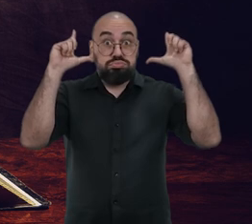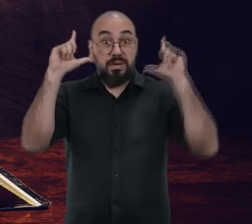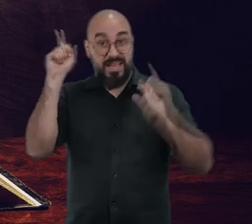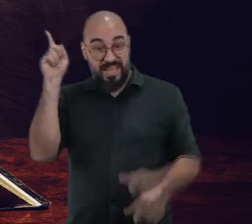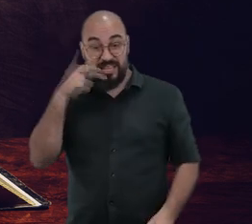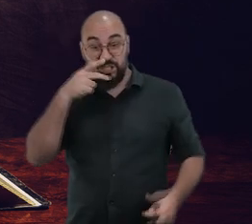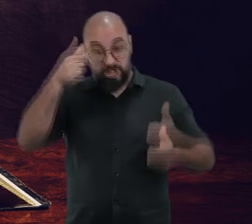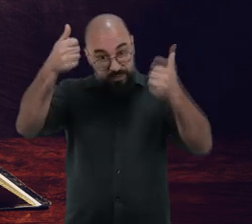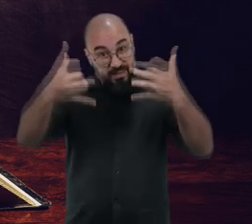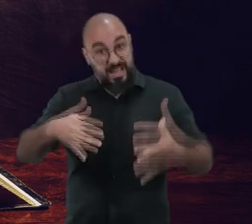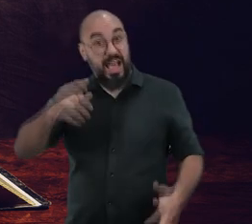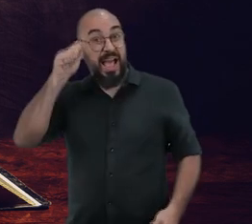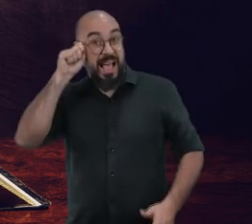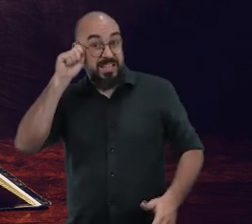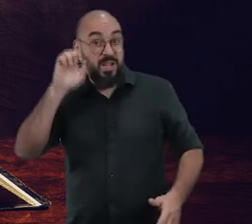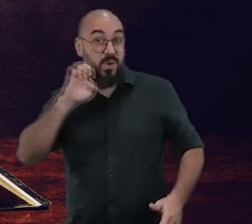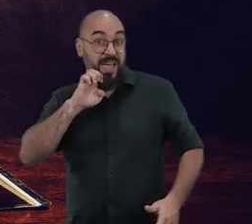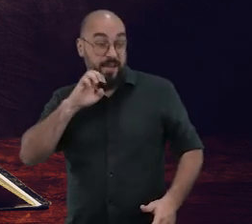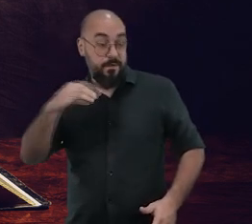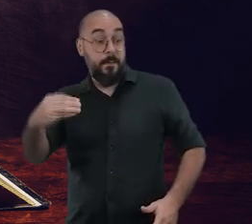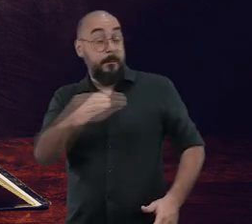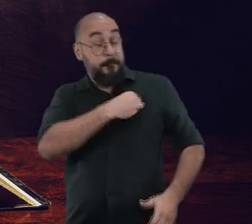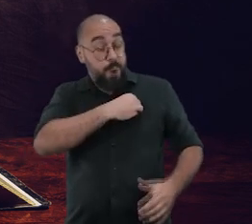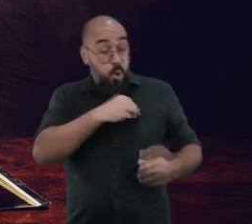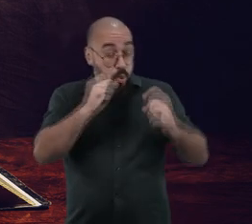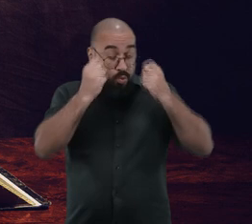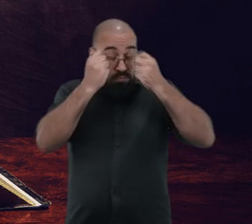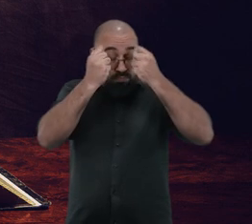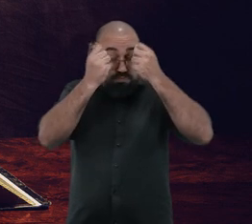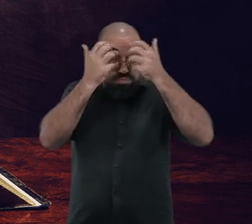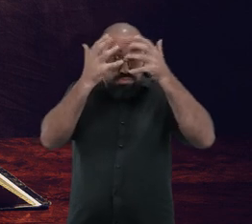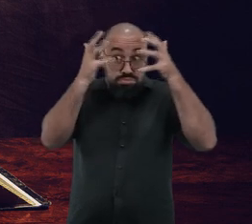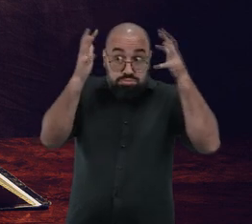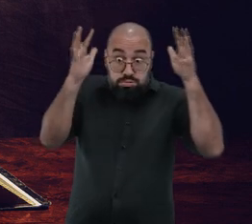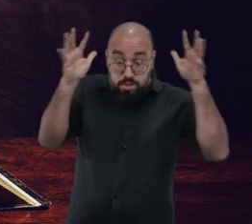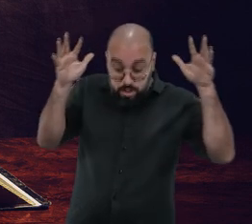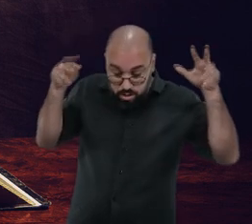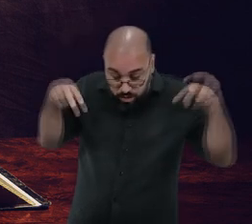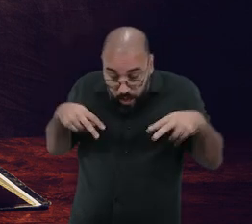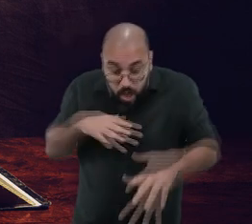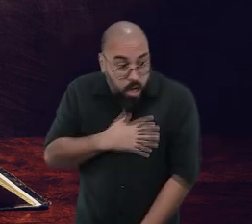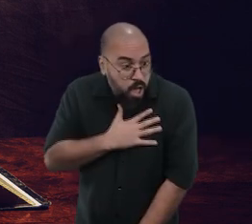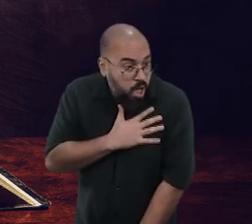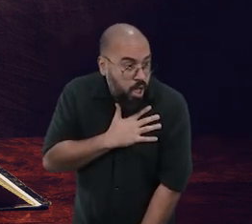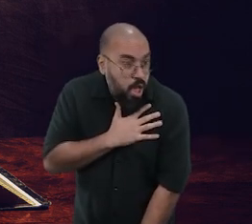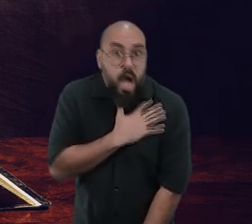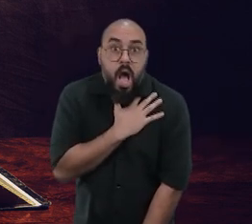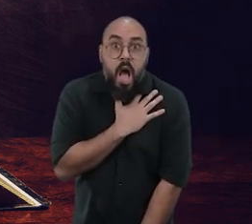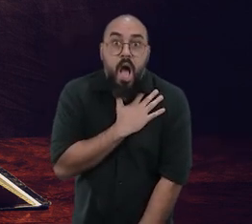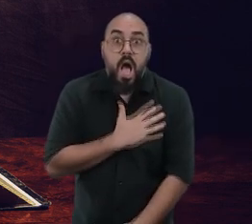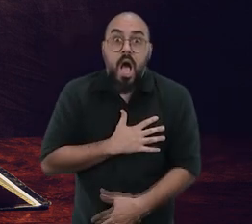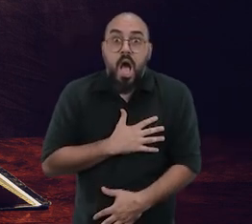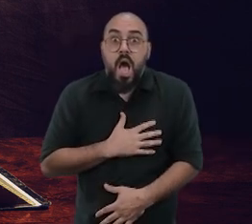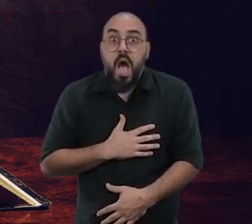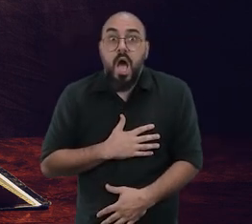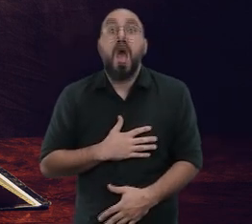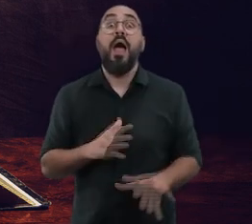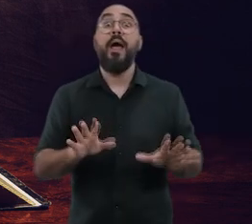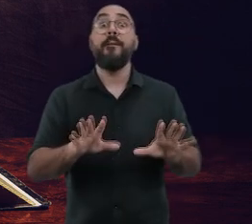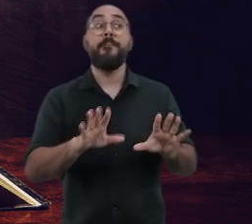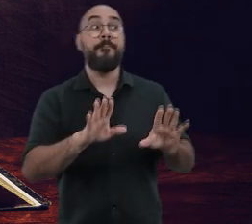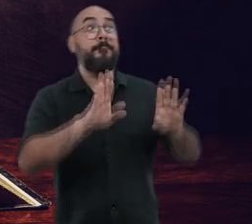de Adão e Eva, que acabaram de pecar. E percebendo que estavam nus, costuraram folhas de figueira e